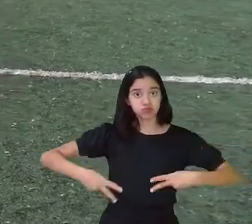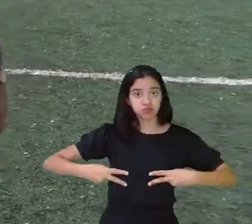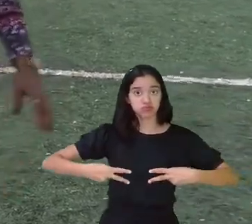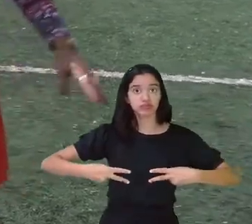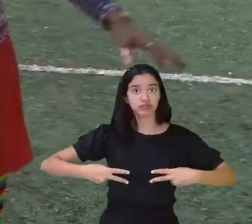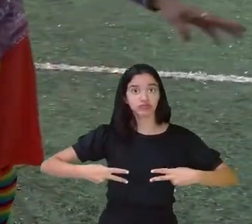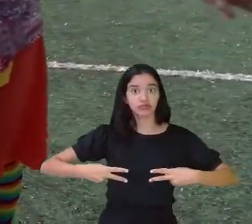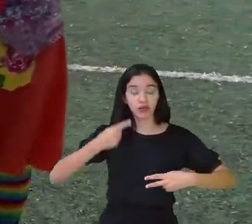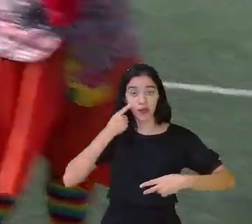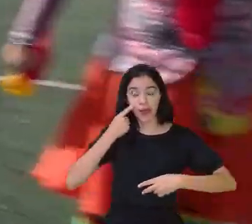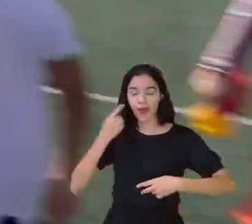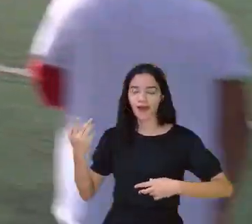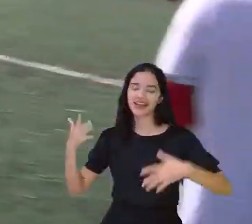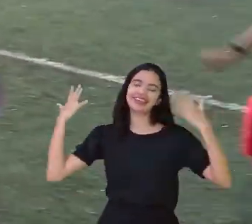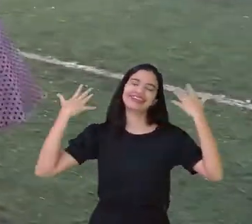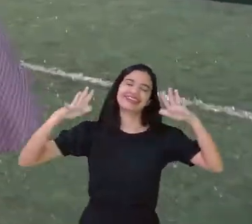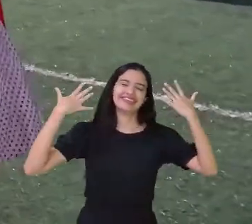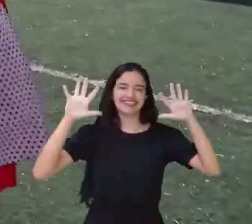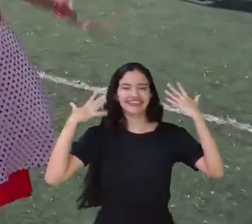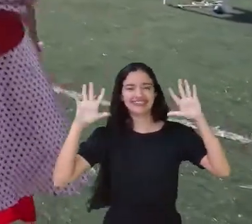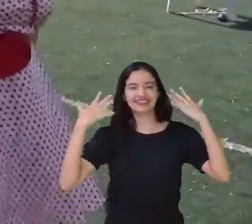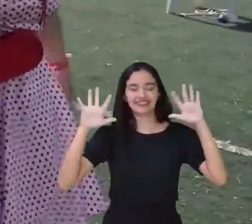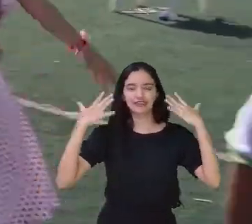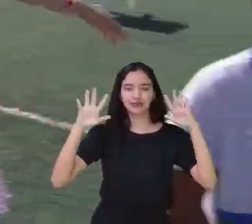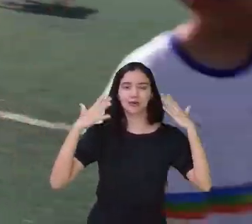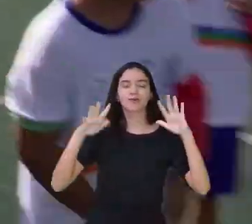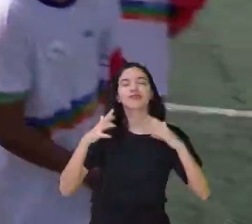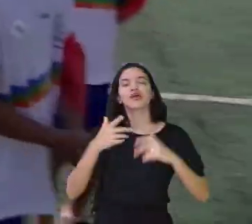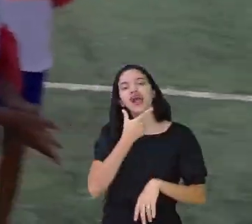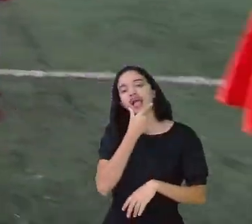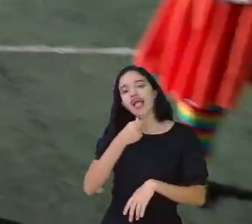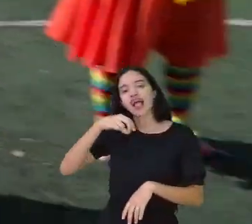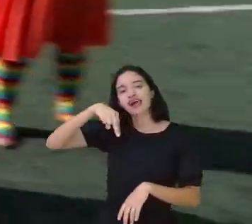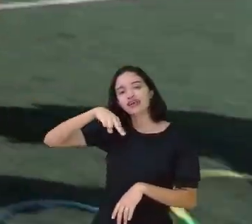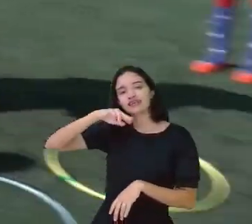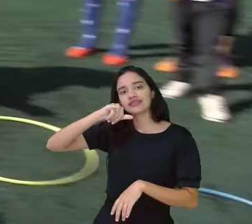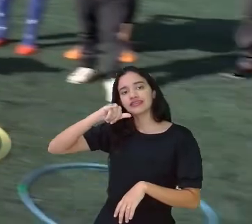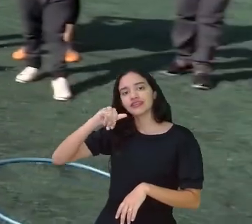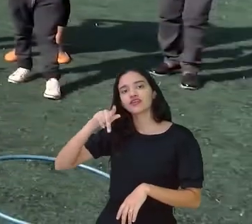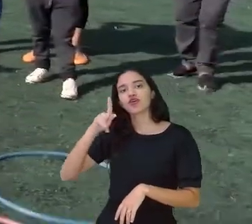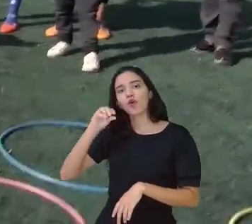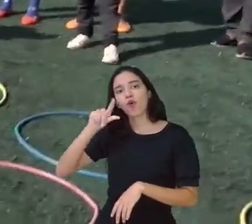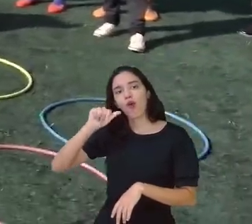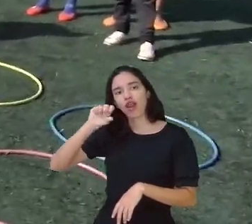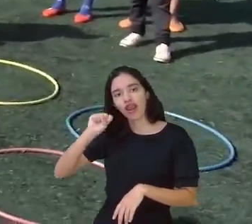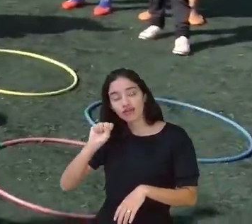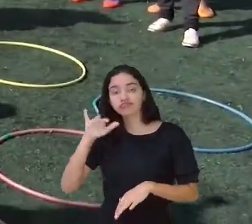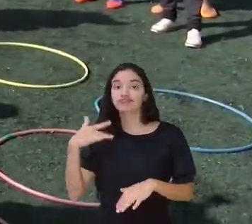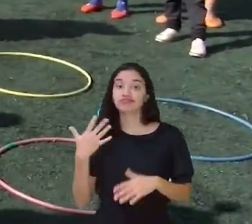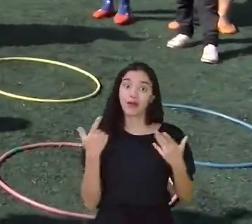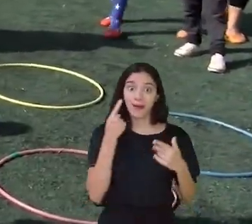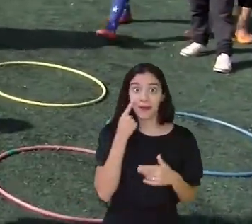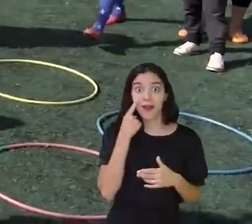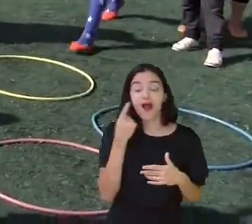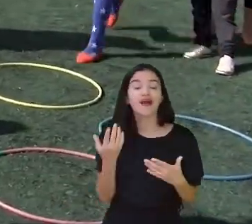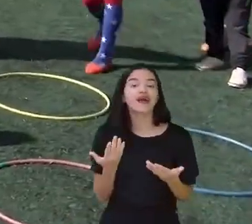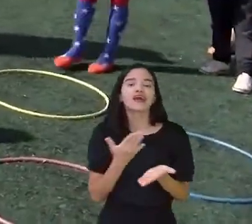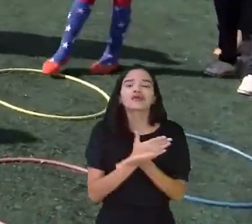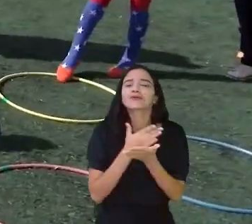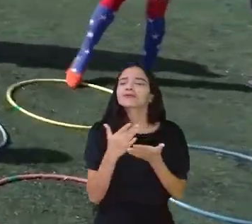Já começou. Bora lá. Colar. Presta atenção. E aí? Quanto vai aí no jogo da velha?